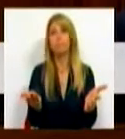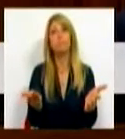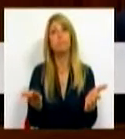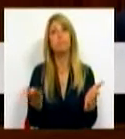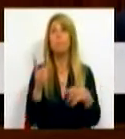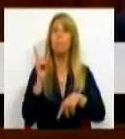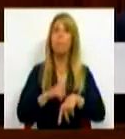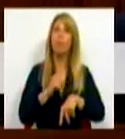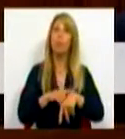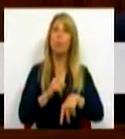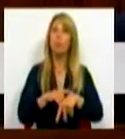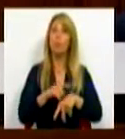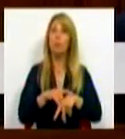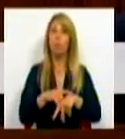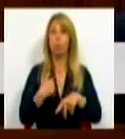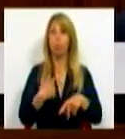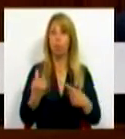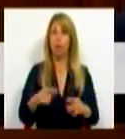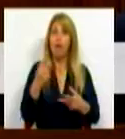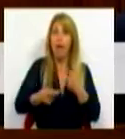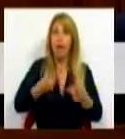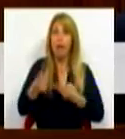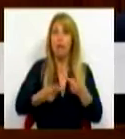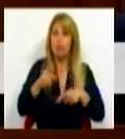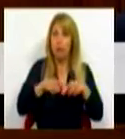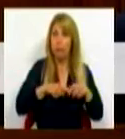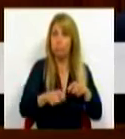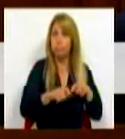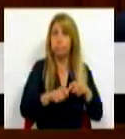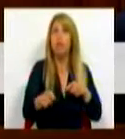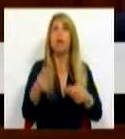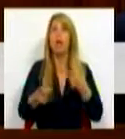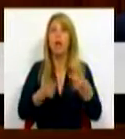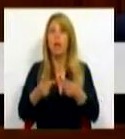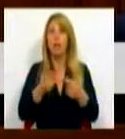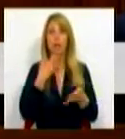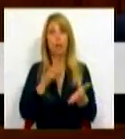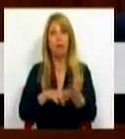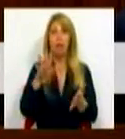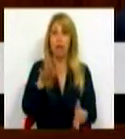O tempo que estamos a analisar, portanto, também tem, em termos de realidade conjuntural,